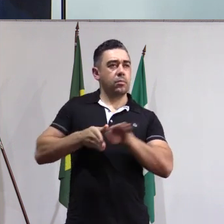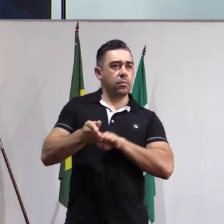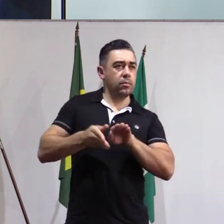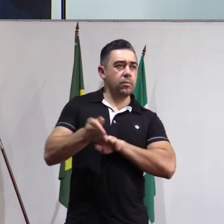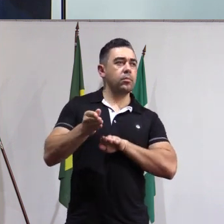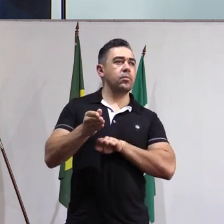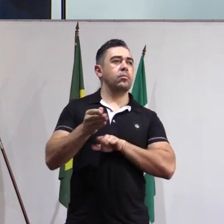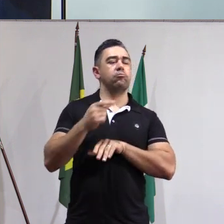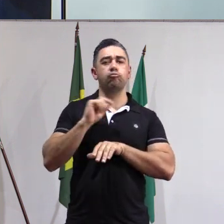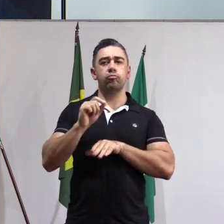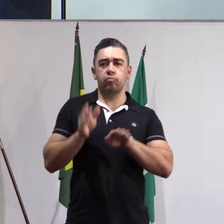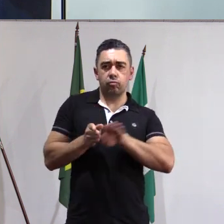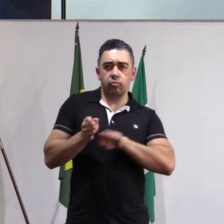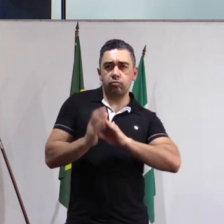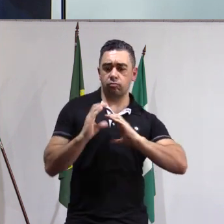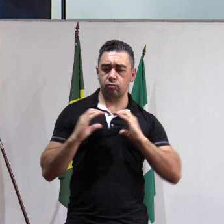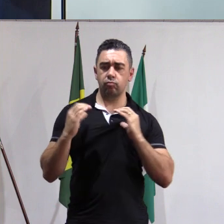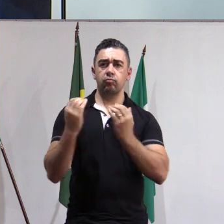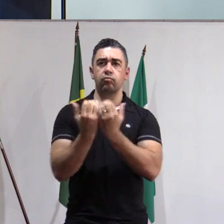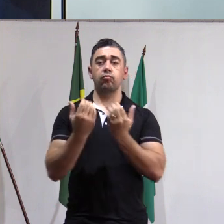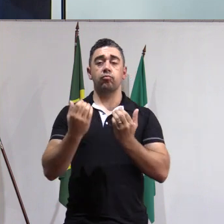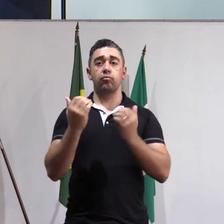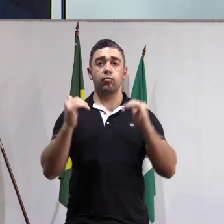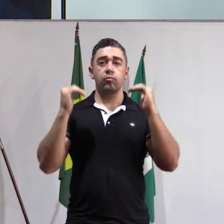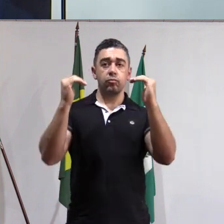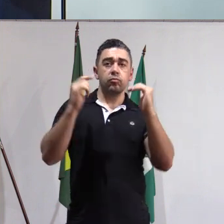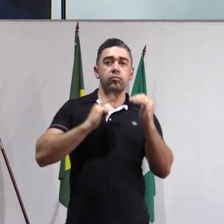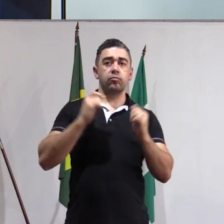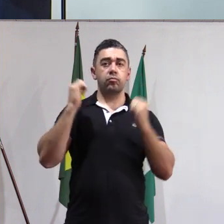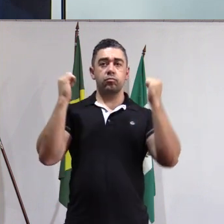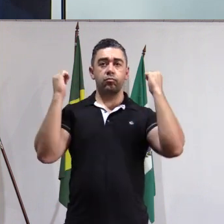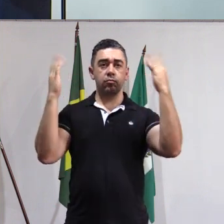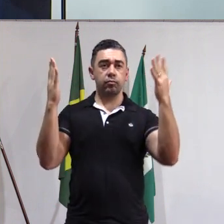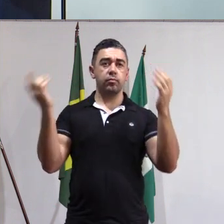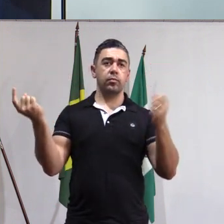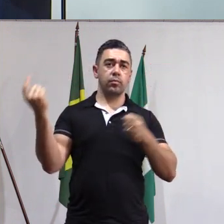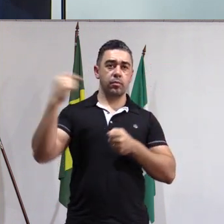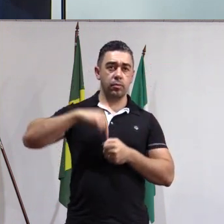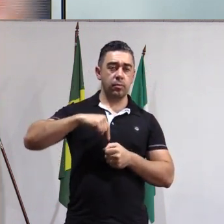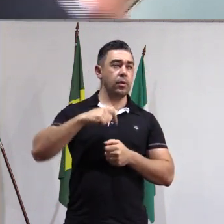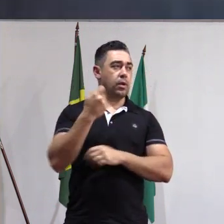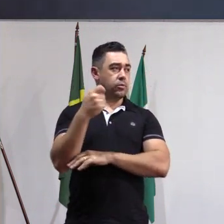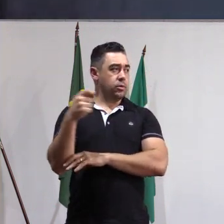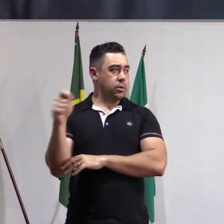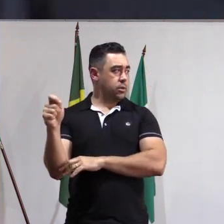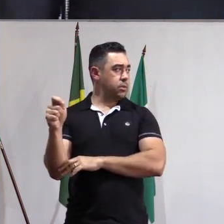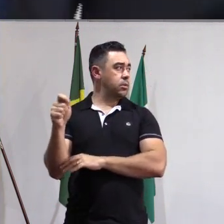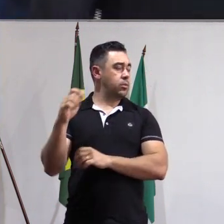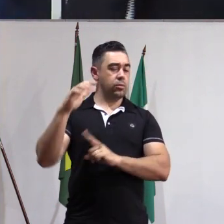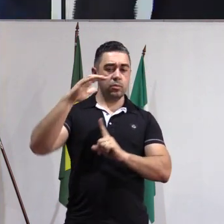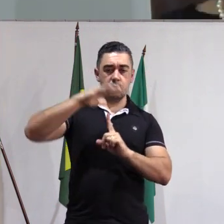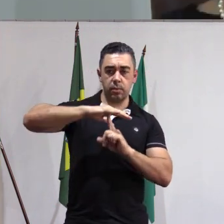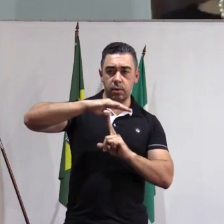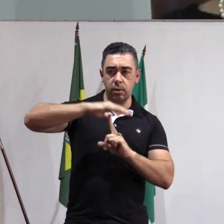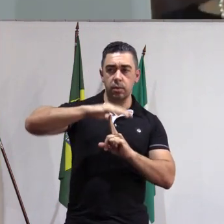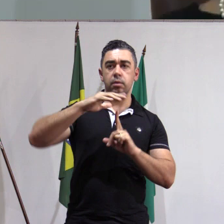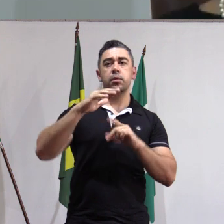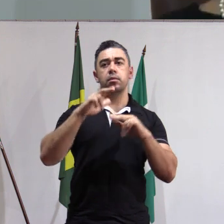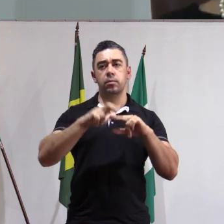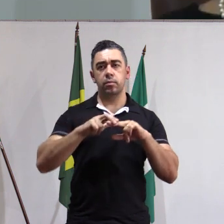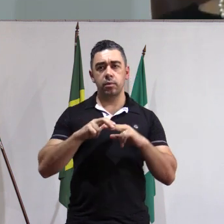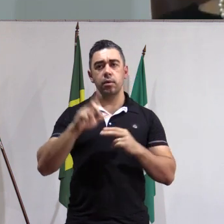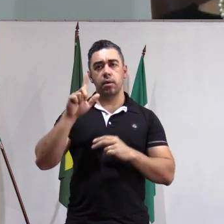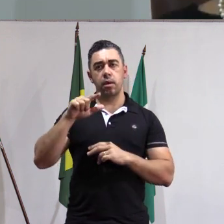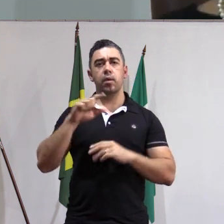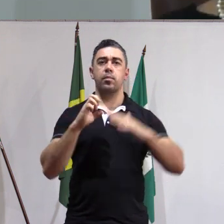conselhos superiores. Ele vem da comunidade externa pela Associação Comercial do Paraná, né, Antoninho? e, portanto, de uma